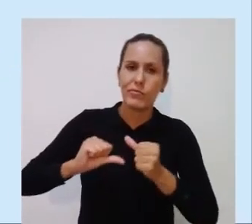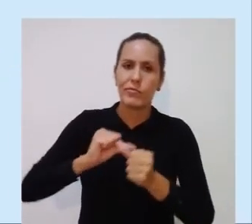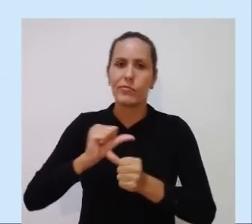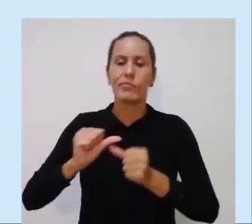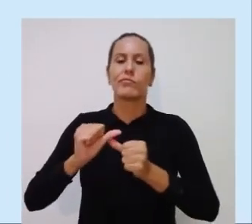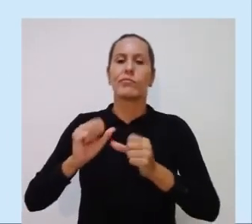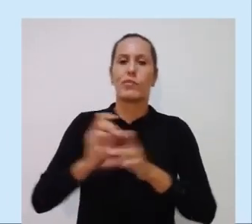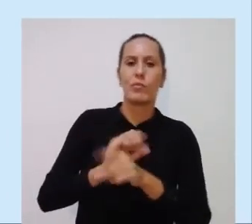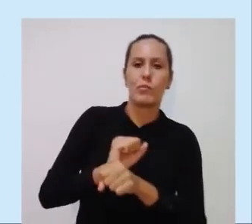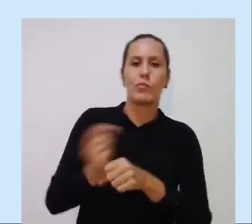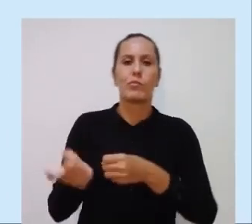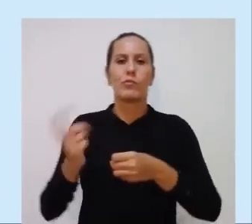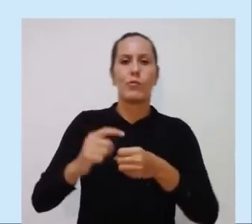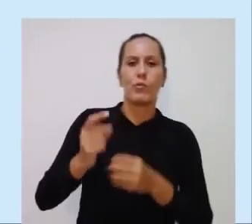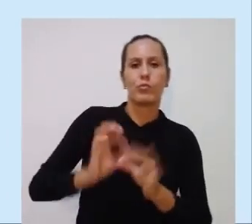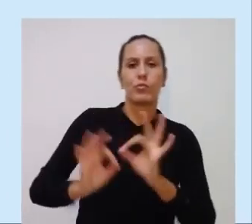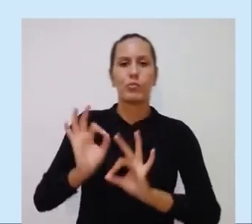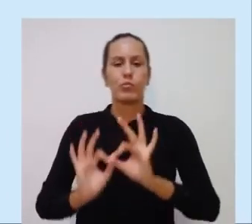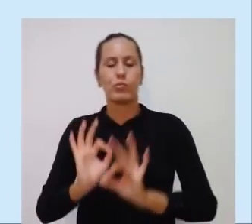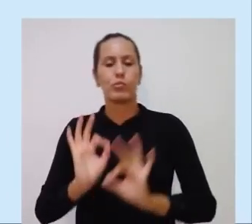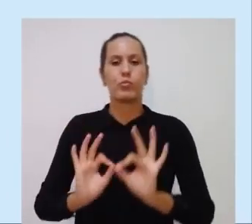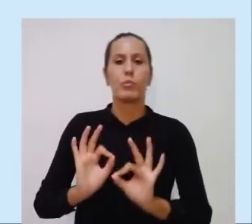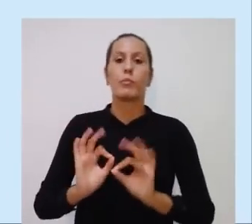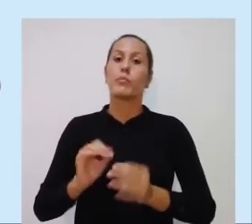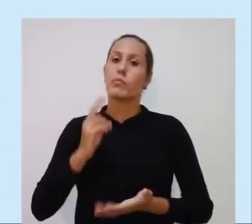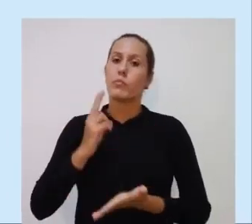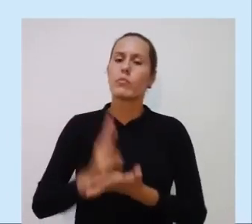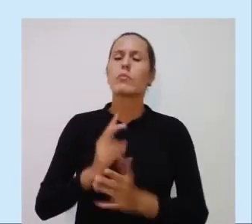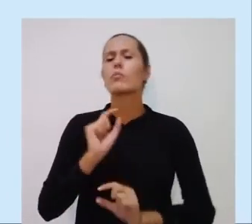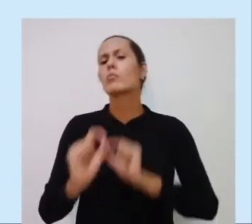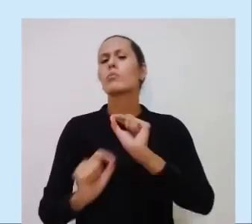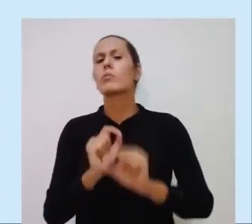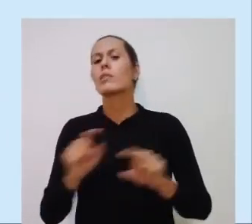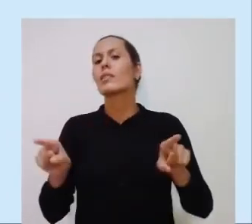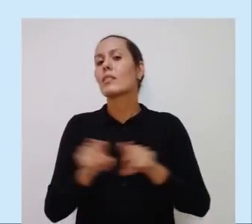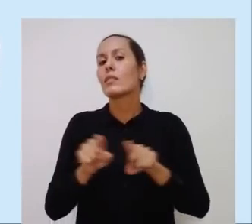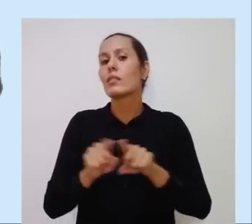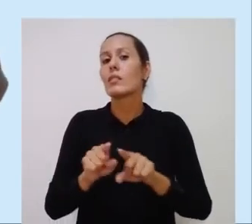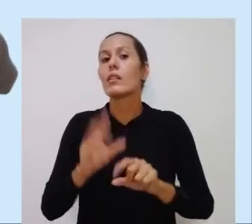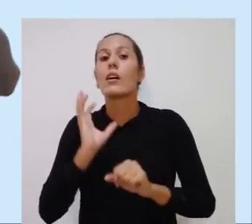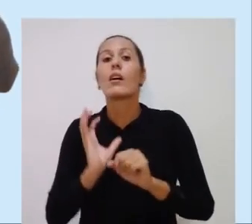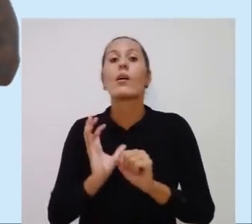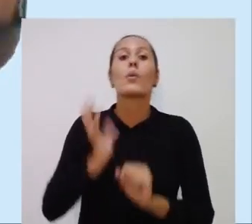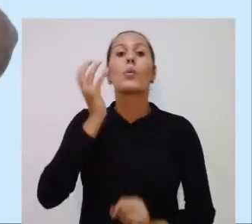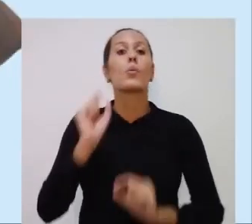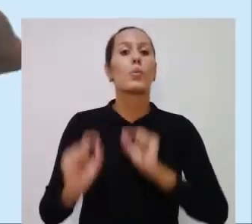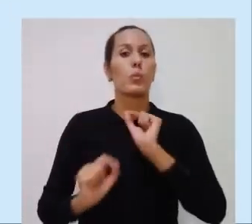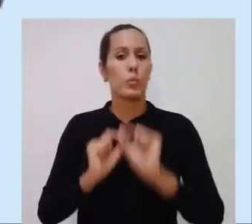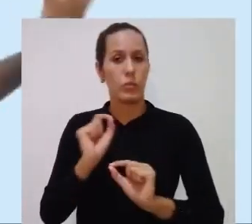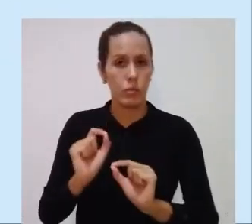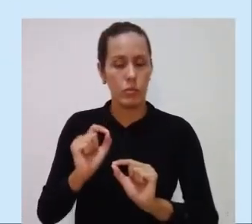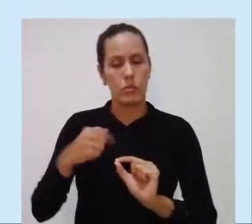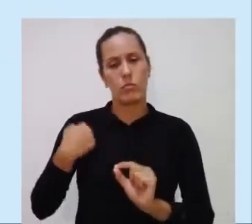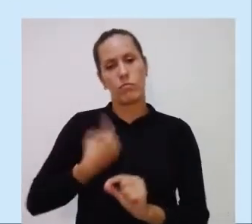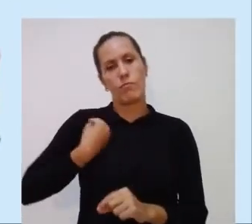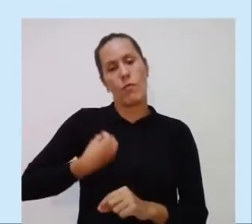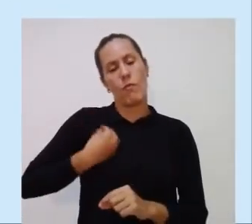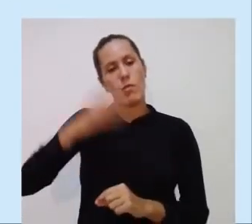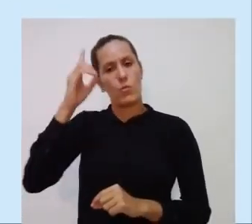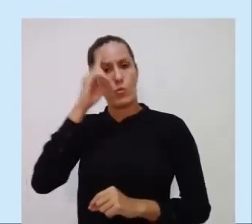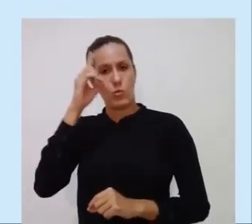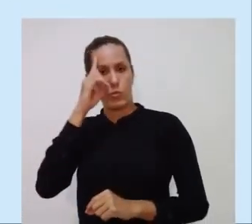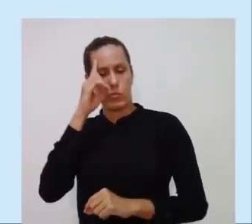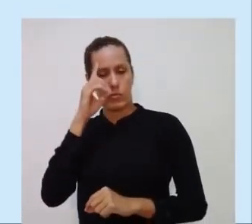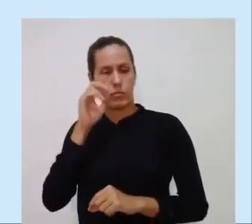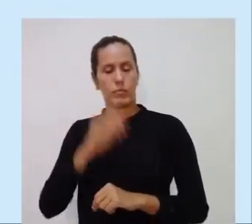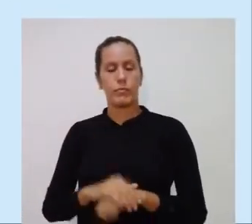desconstrução, ok? Então, a gente vai observar que essa construção e desconstrução também, certo? Reverbera no que nós vemos no nosso dia a